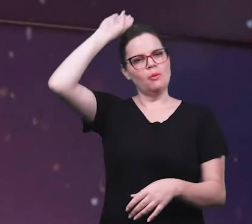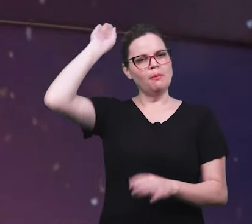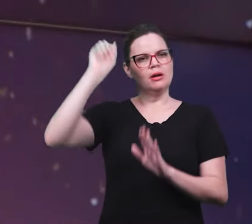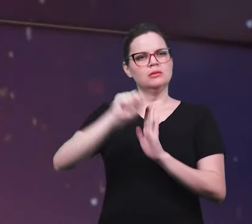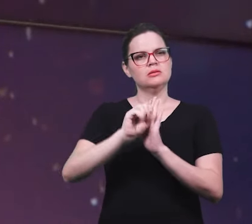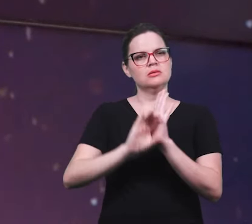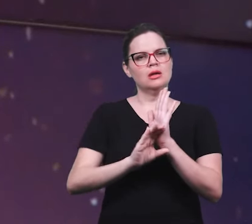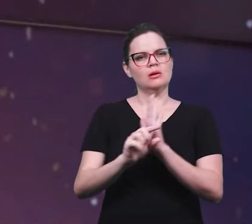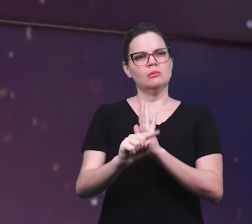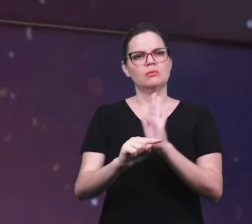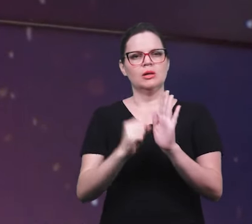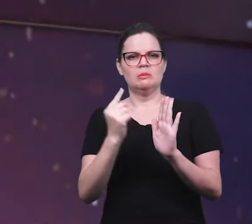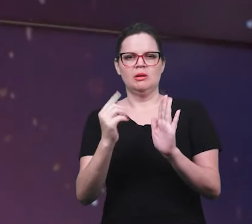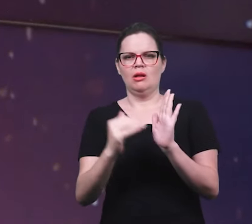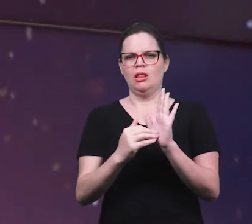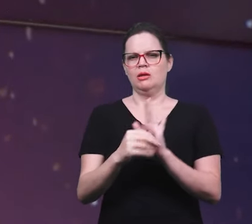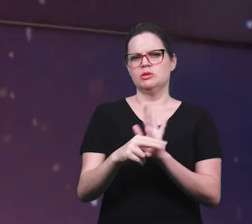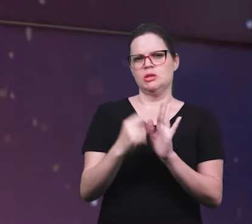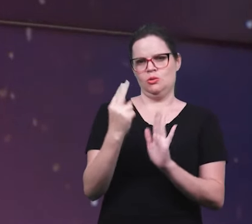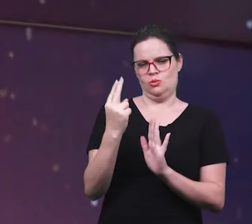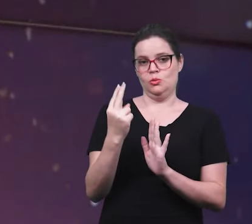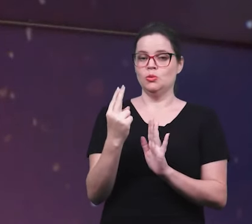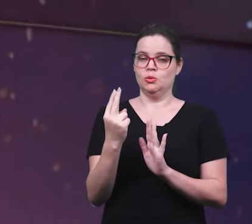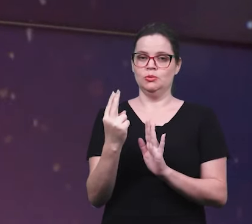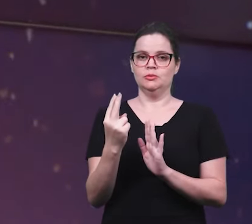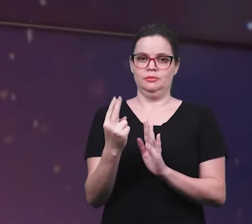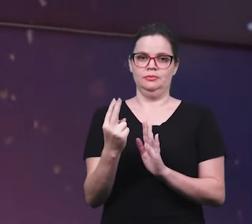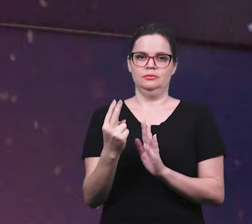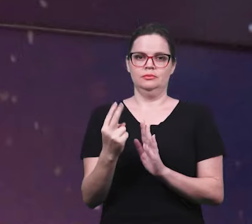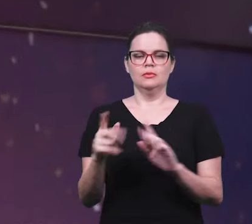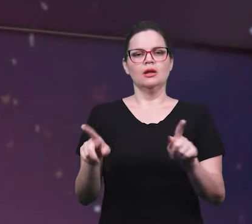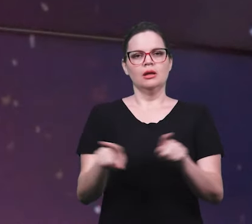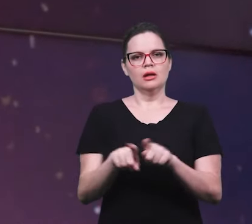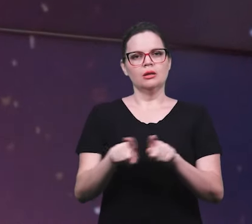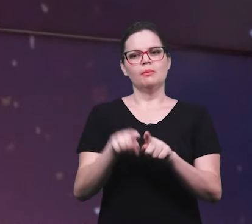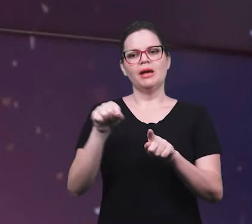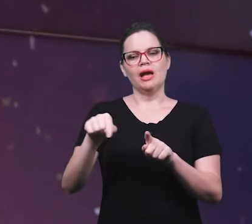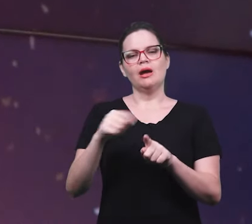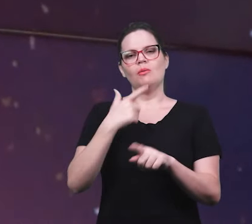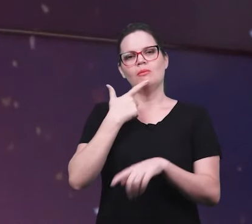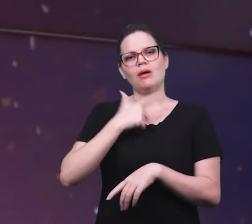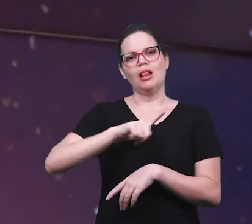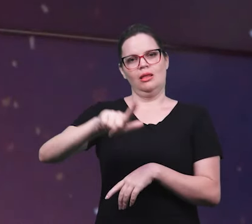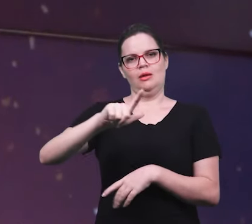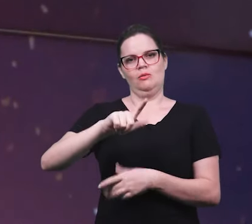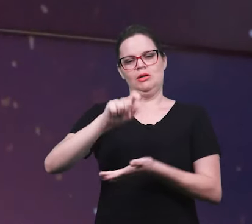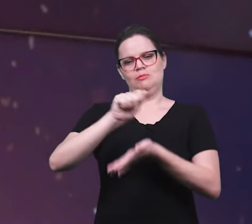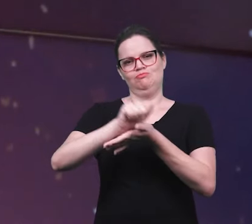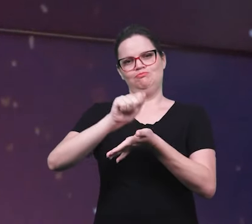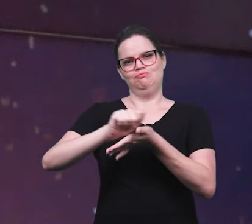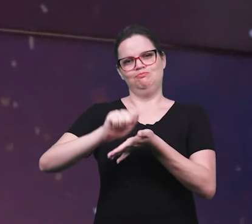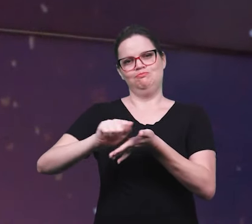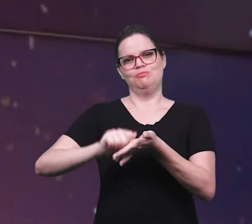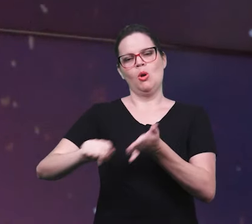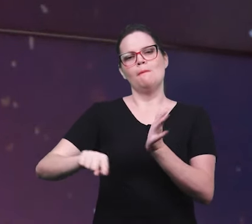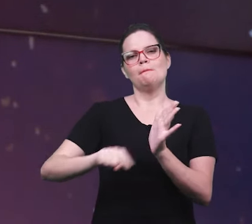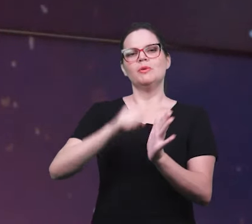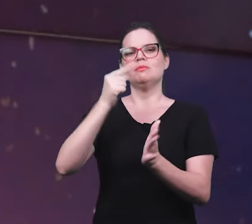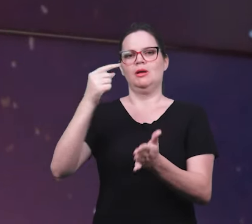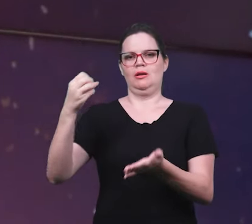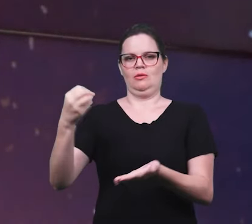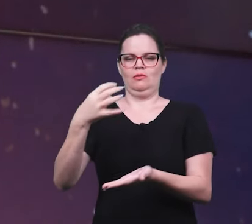né? E foi até uma língua que facilitou também a disseminação da palavra de Deus, né, nessa época. Era uma língua muito